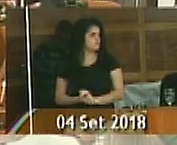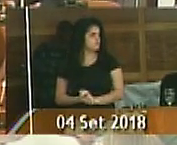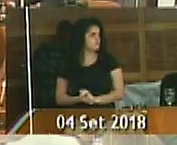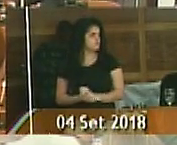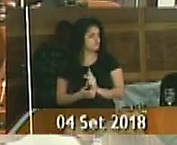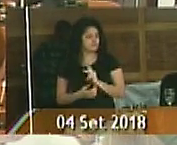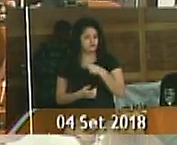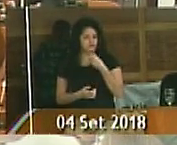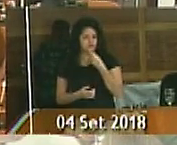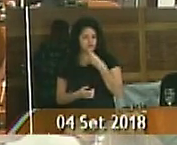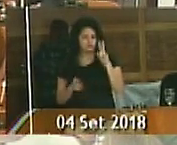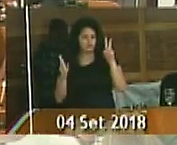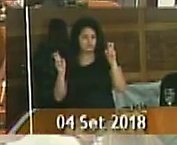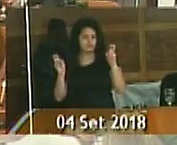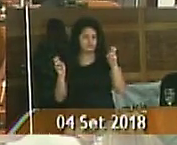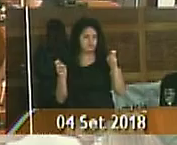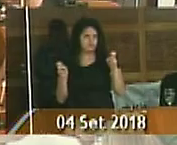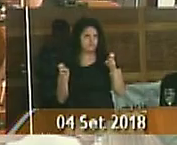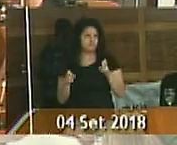pertinente aí a respeito de